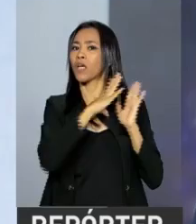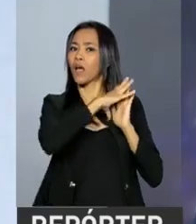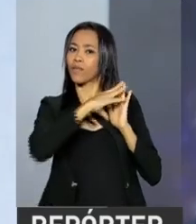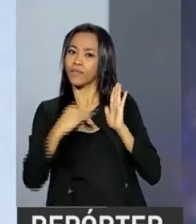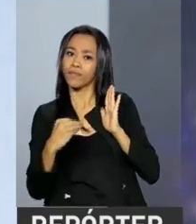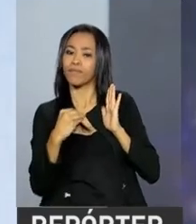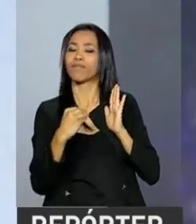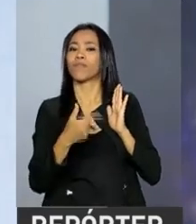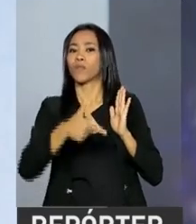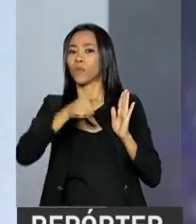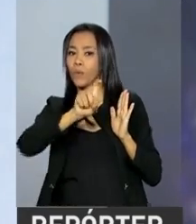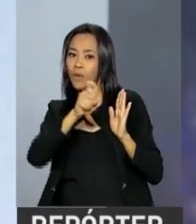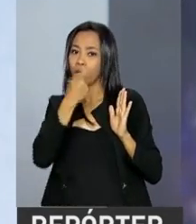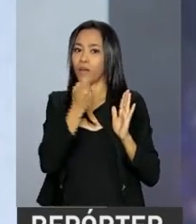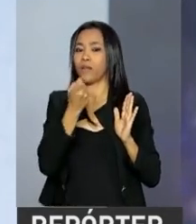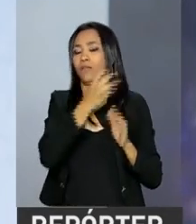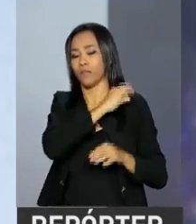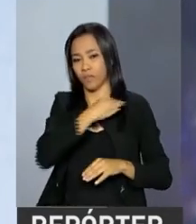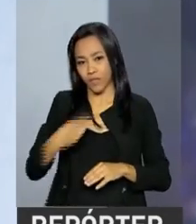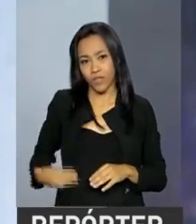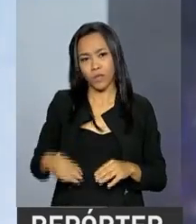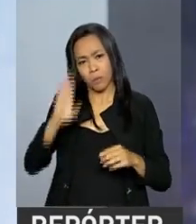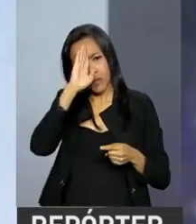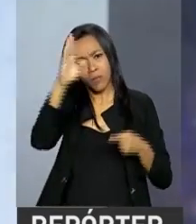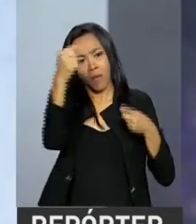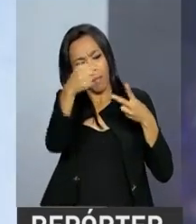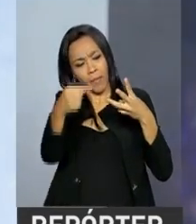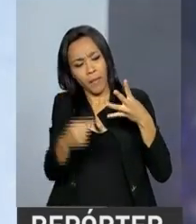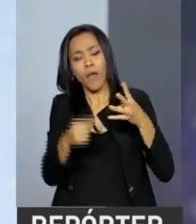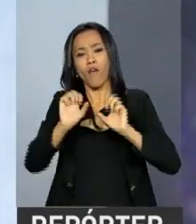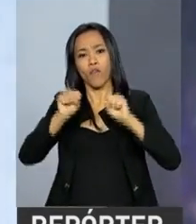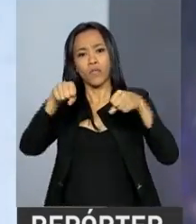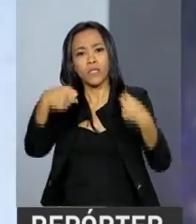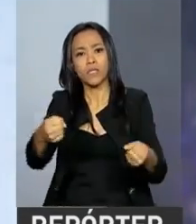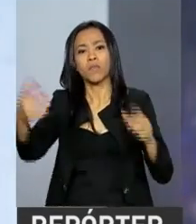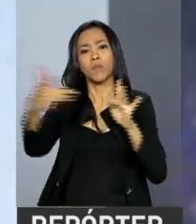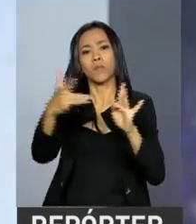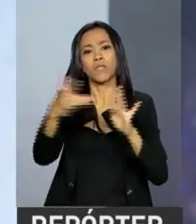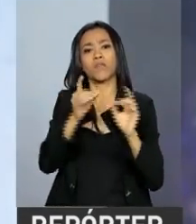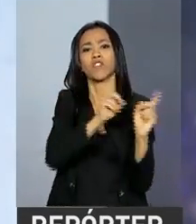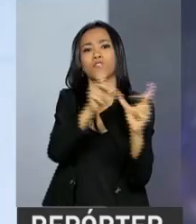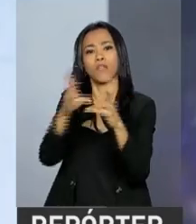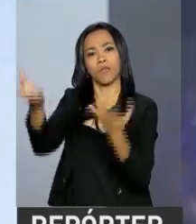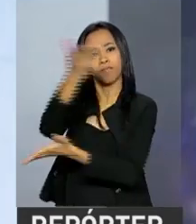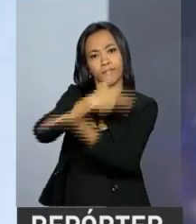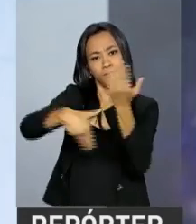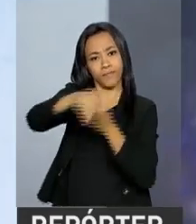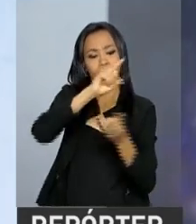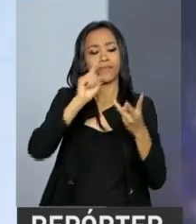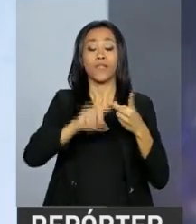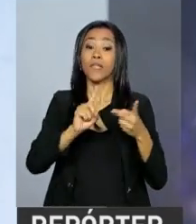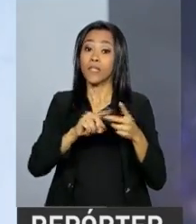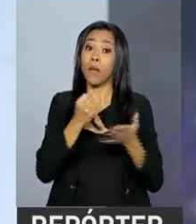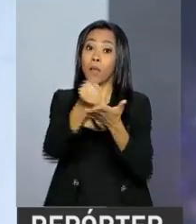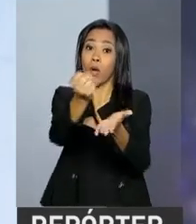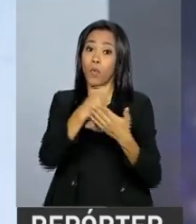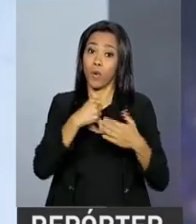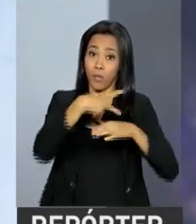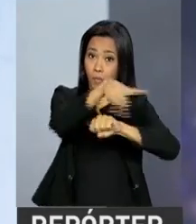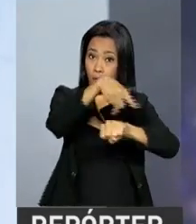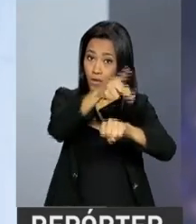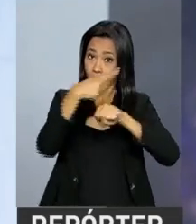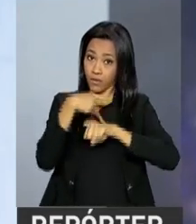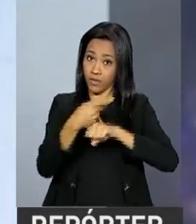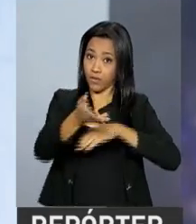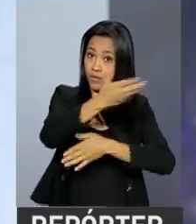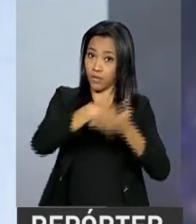antecessor, José Serra. Entre as prioridades estão o fortalecimento do intercâmbio comercial e a cooperação com países vizinhos